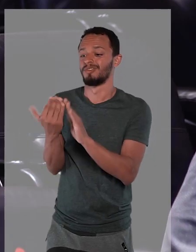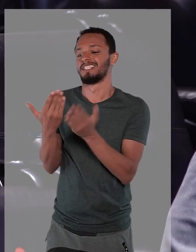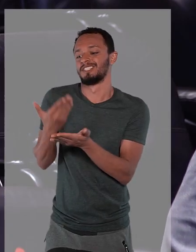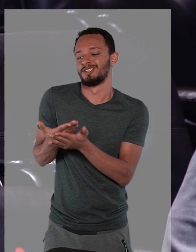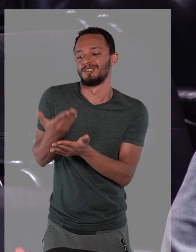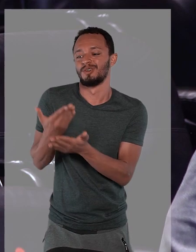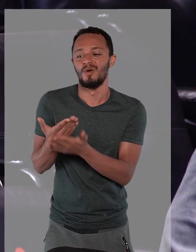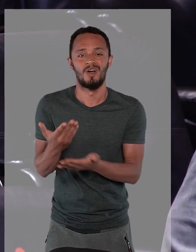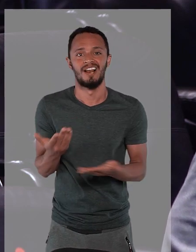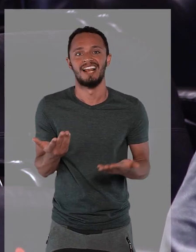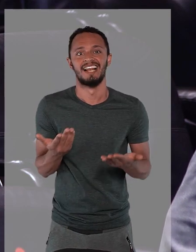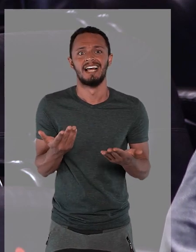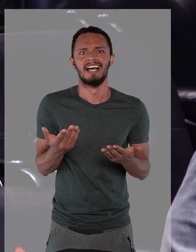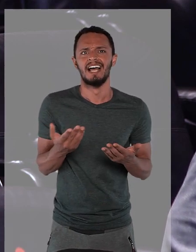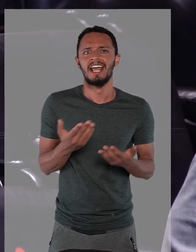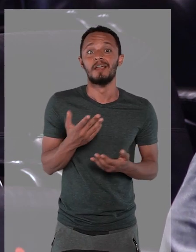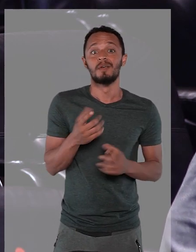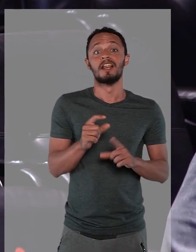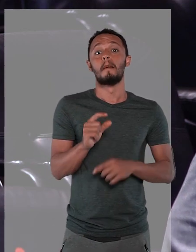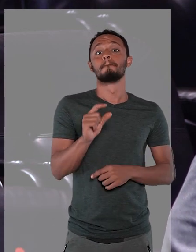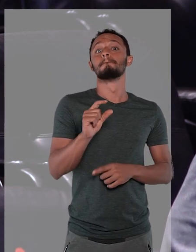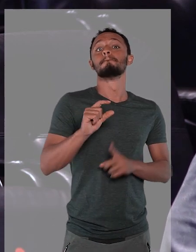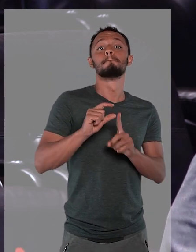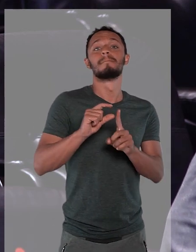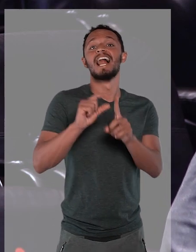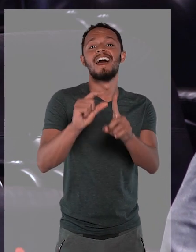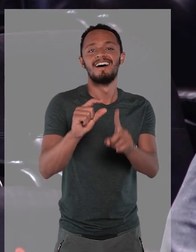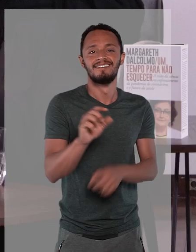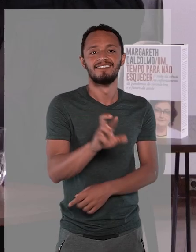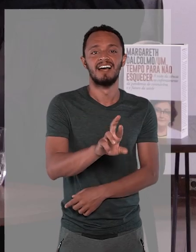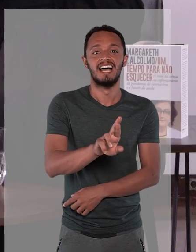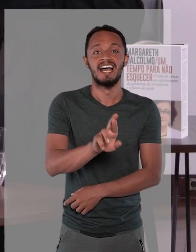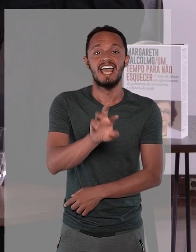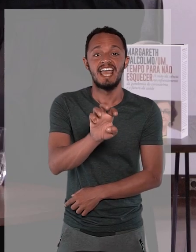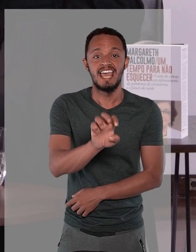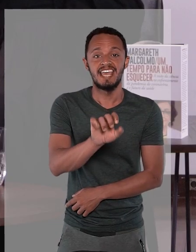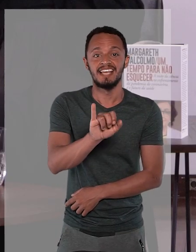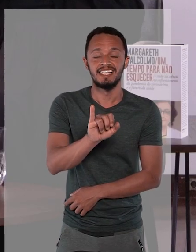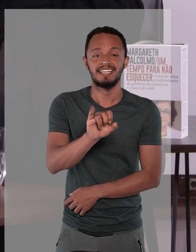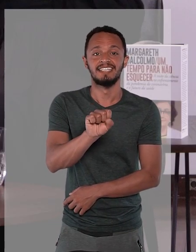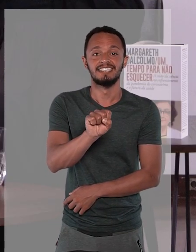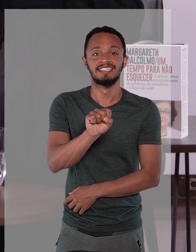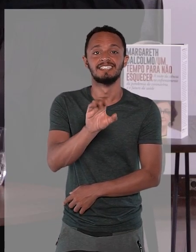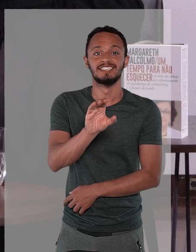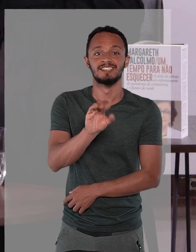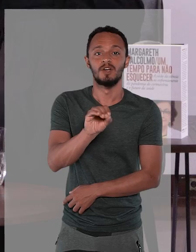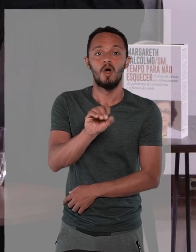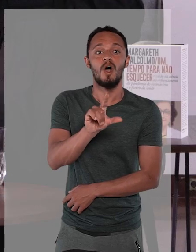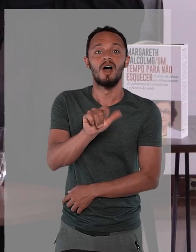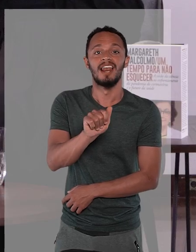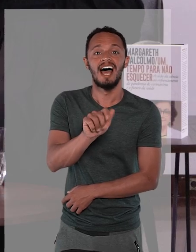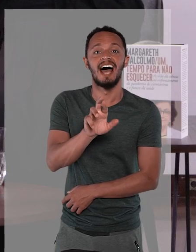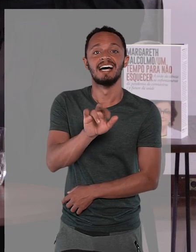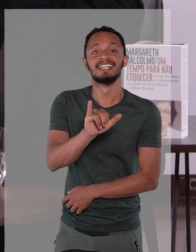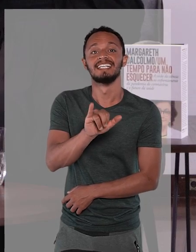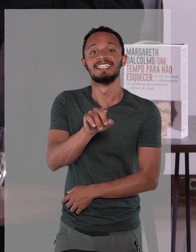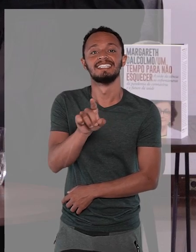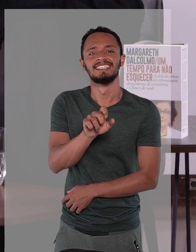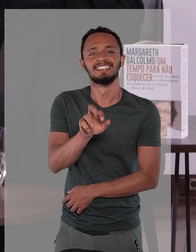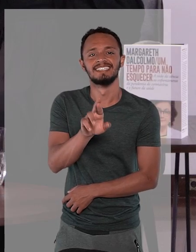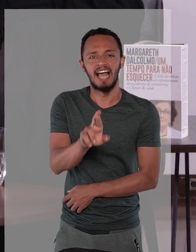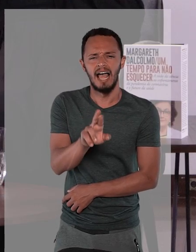queria mandar essa palavra para você, Margarete, te pedindo também uma palavra sobre essa criançada